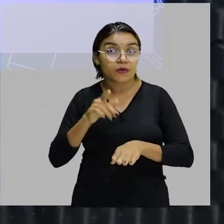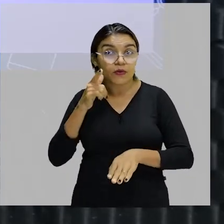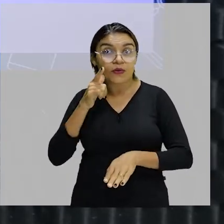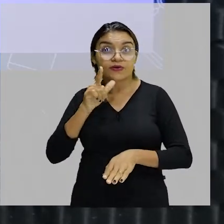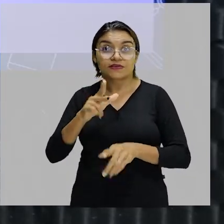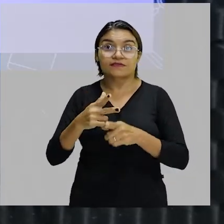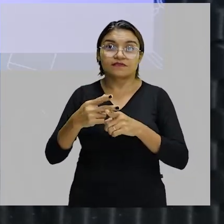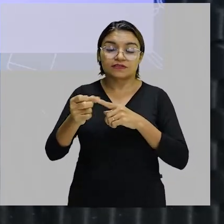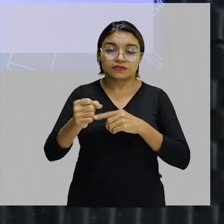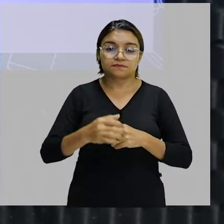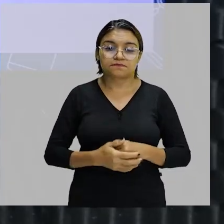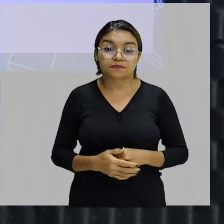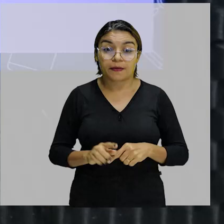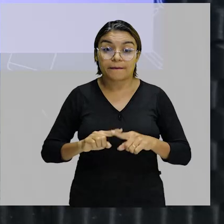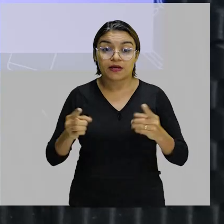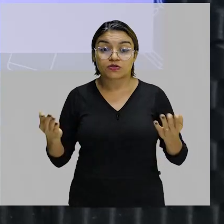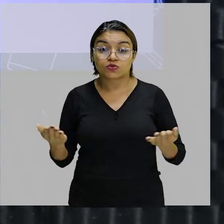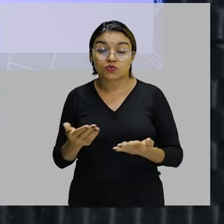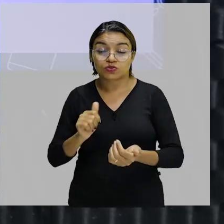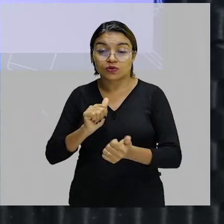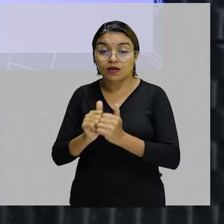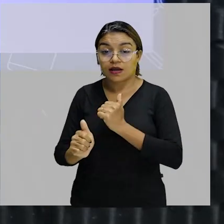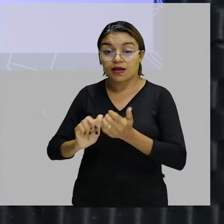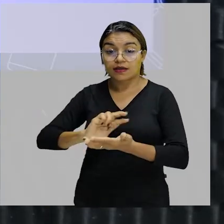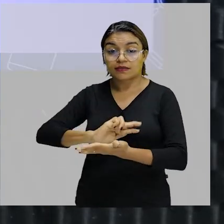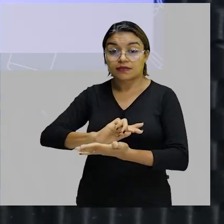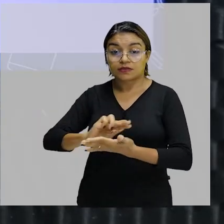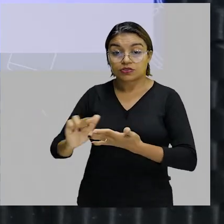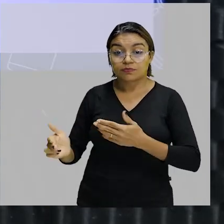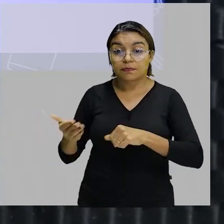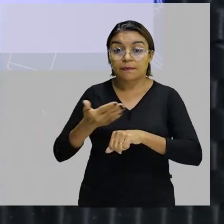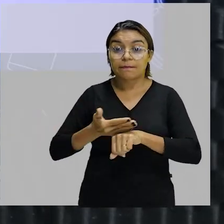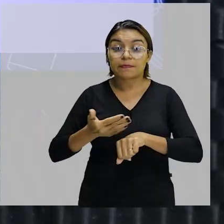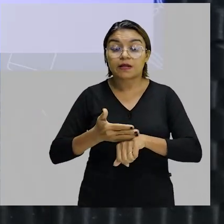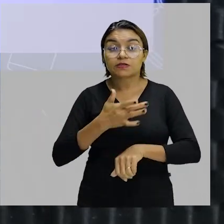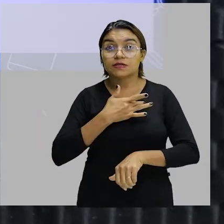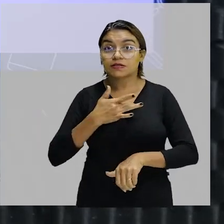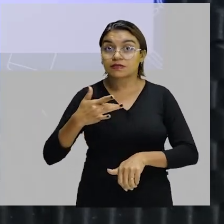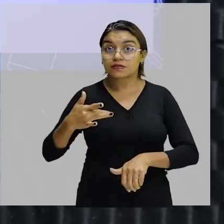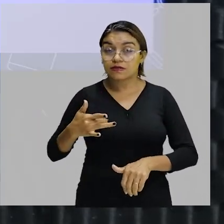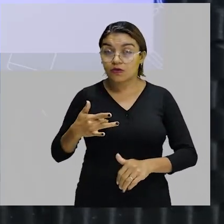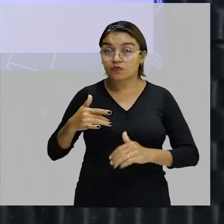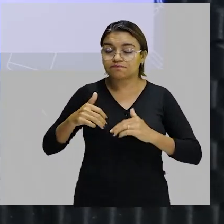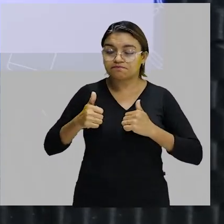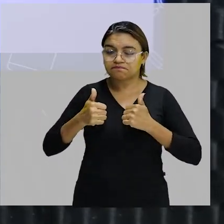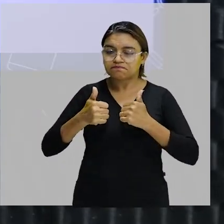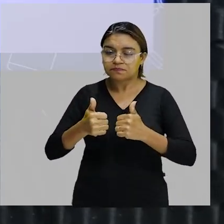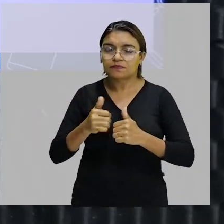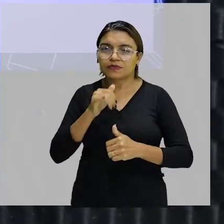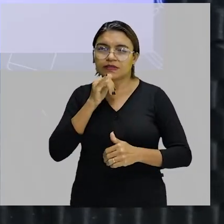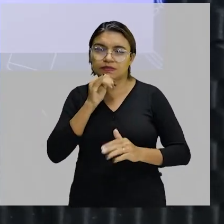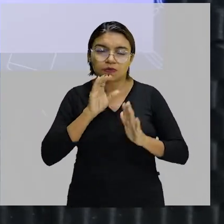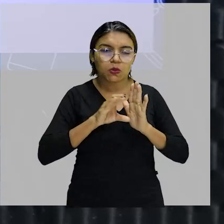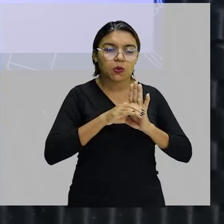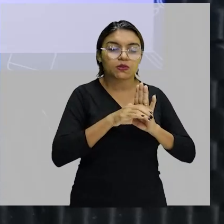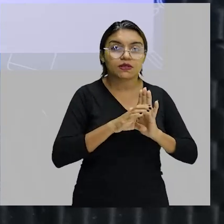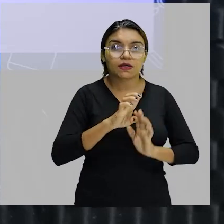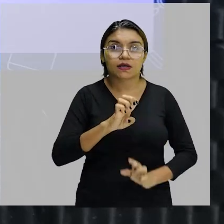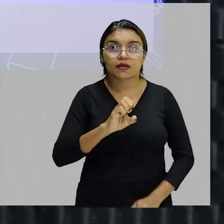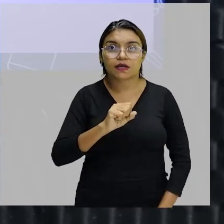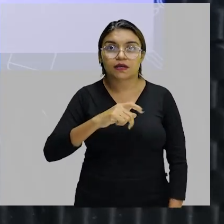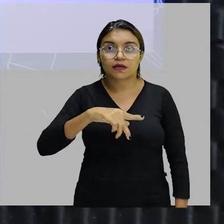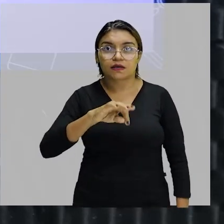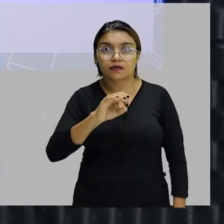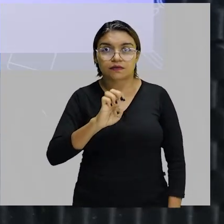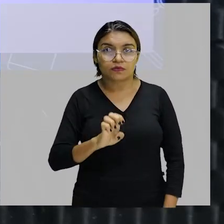prática corporal de saúde. Então, a gente não pode pegar esse conceito de esporte apenas